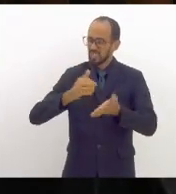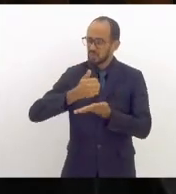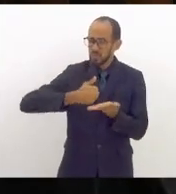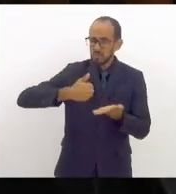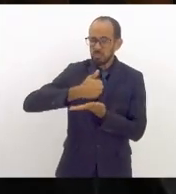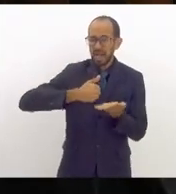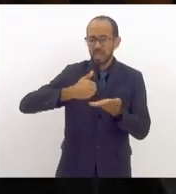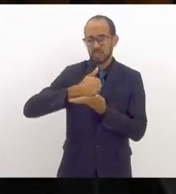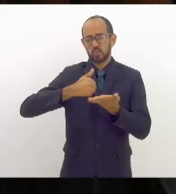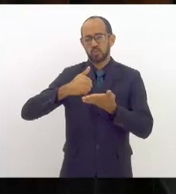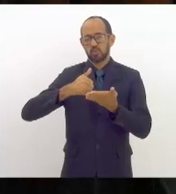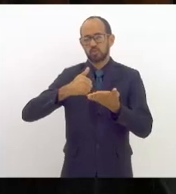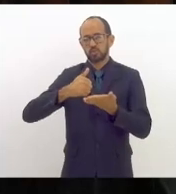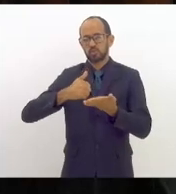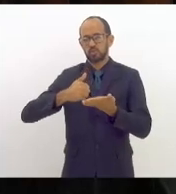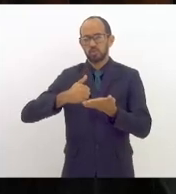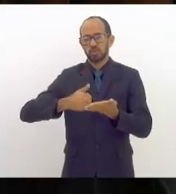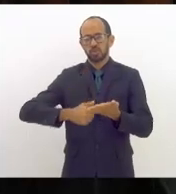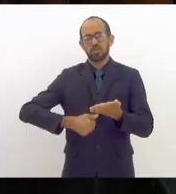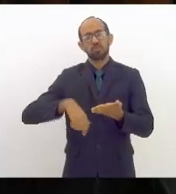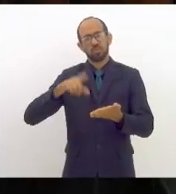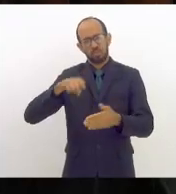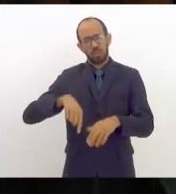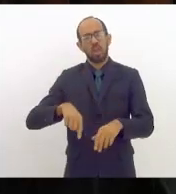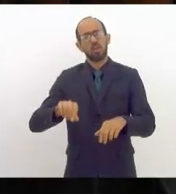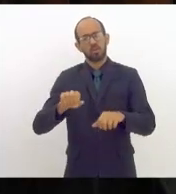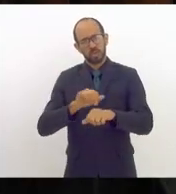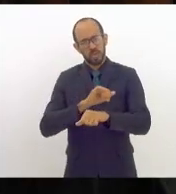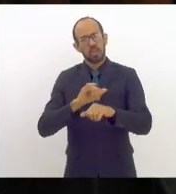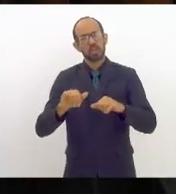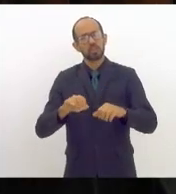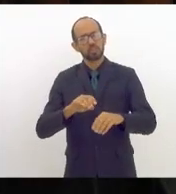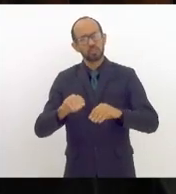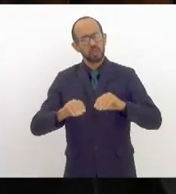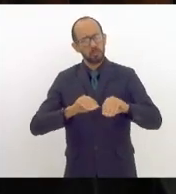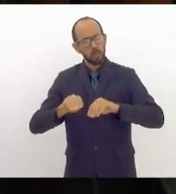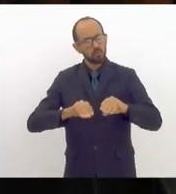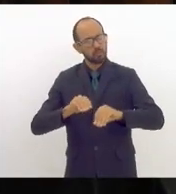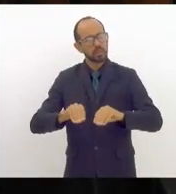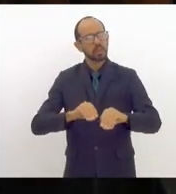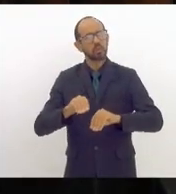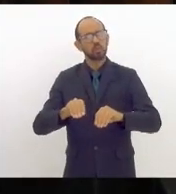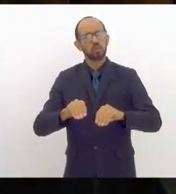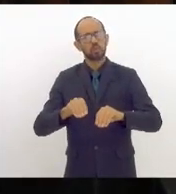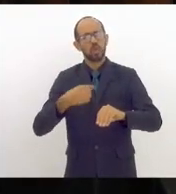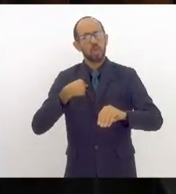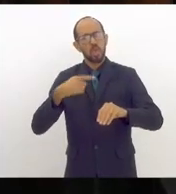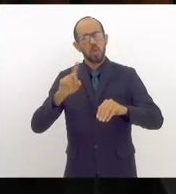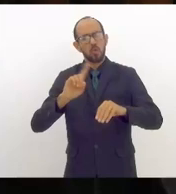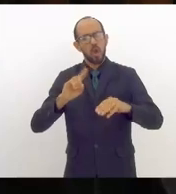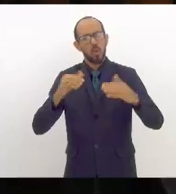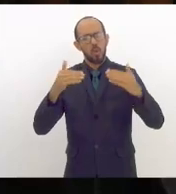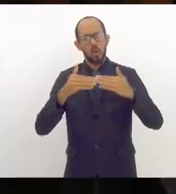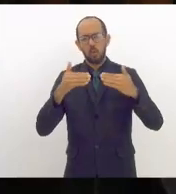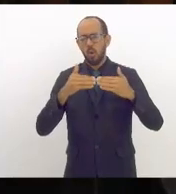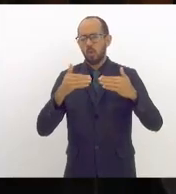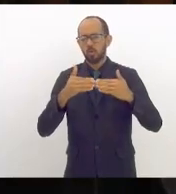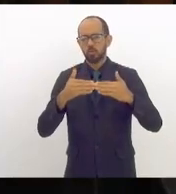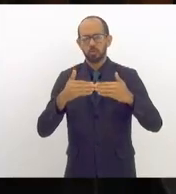que estão em jogo deputado Apesar de eu não concordar